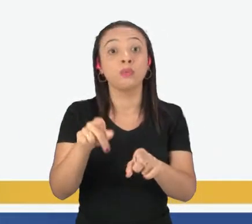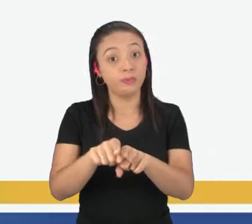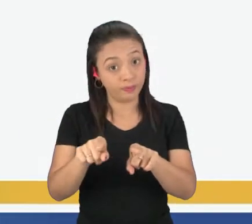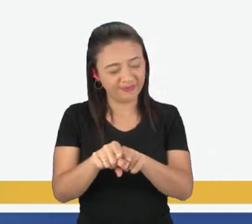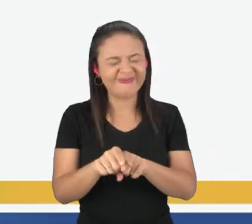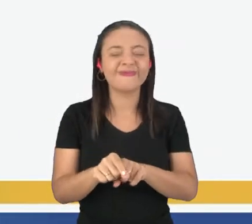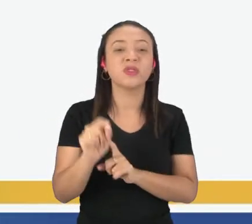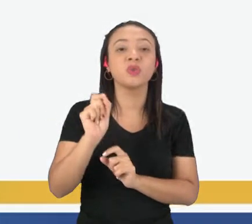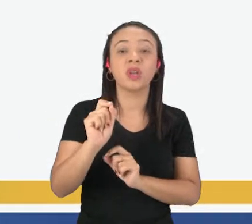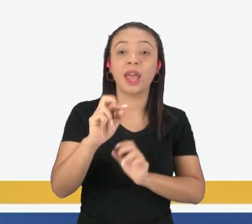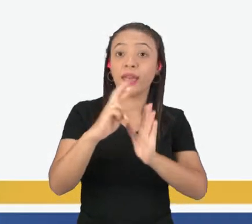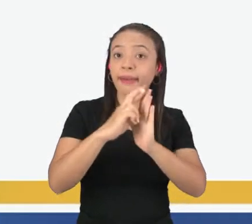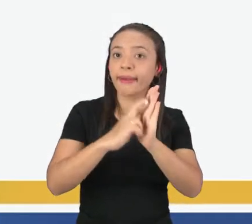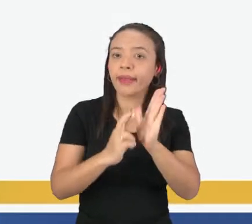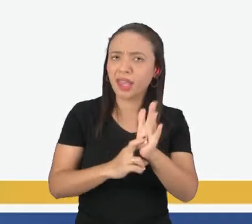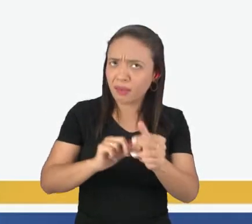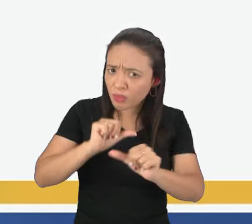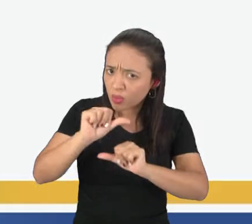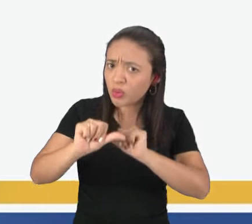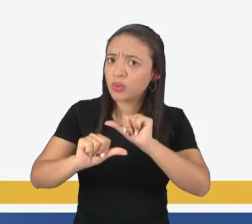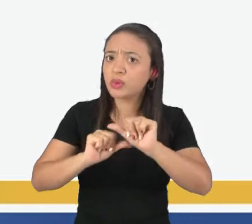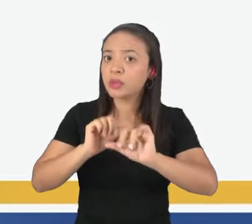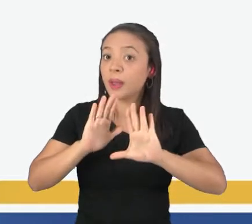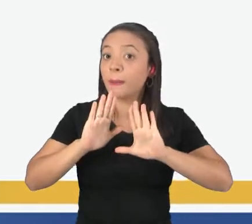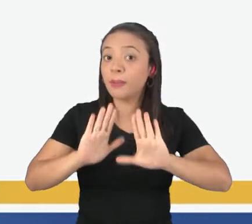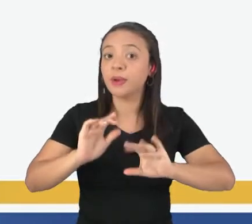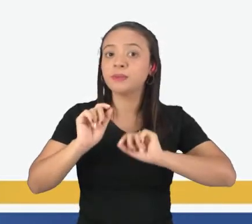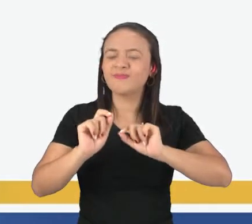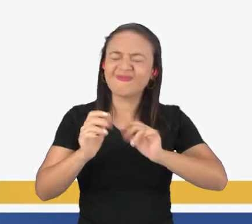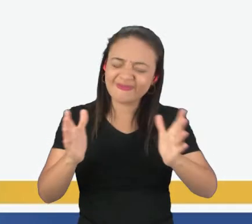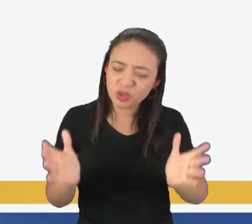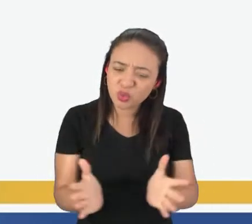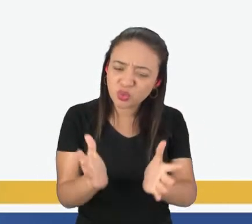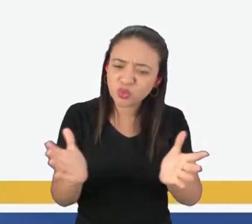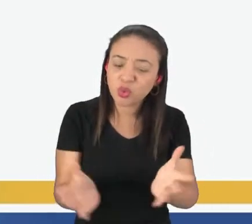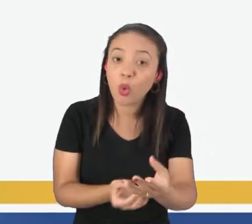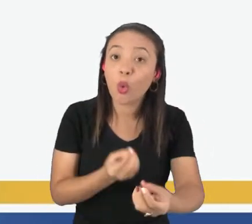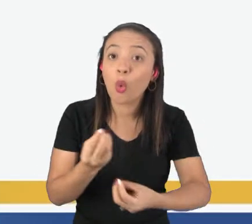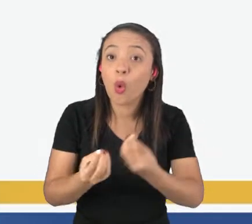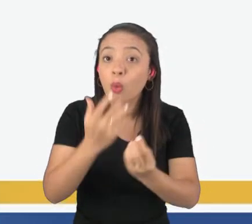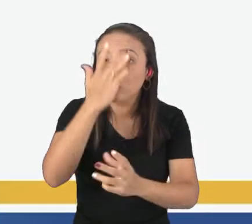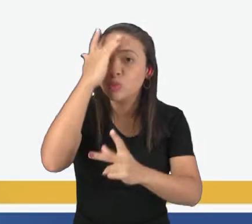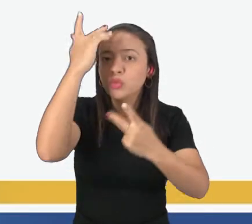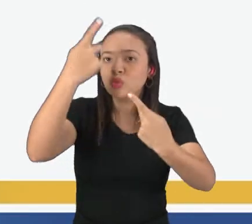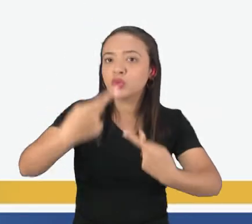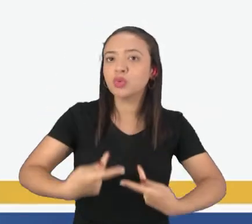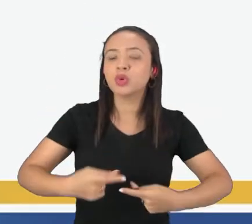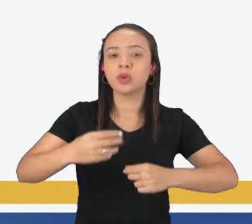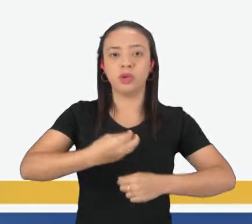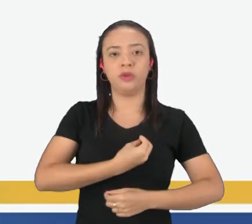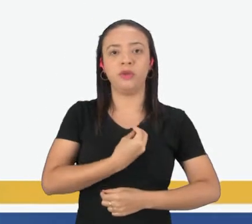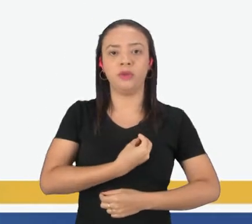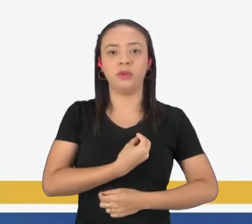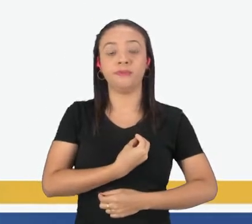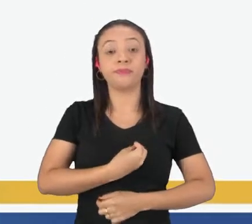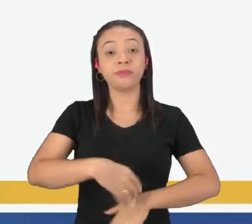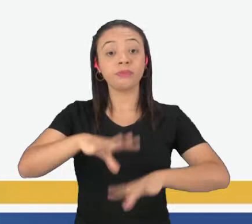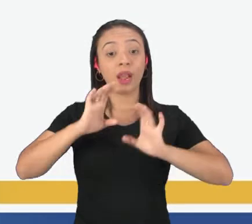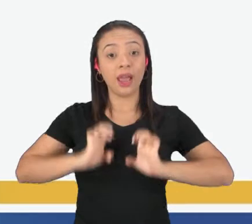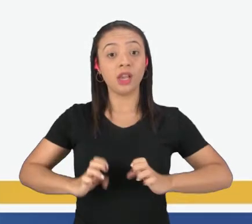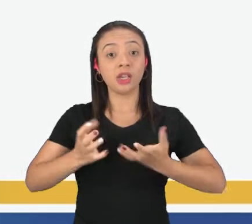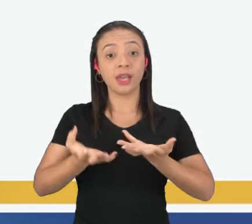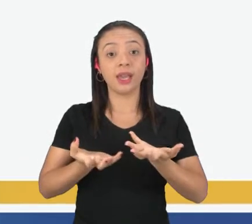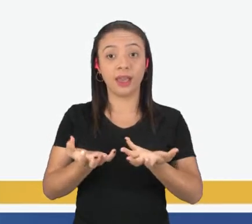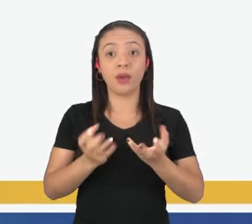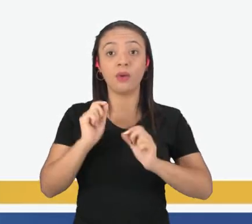que distorcem, mas sempre orientando o comportamento humano. A ética procura corrigir